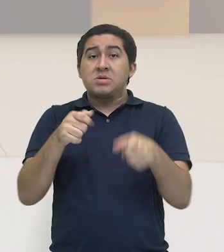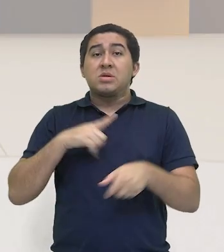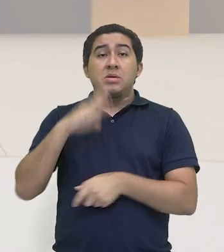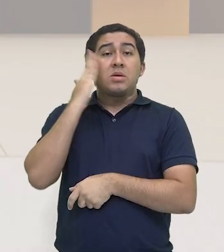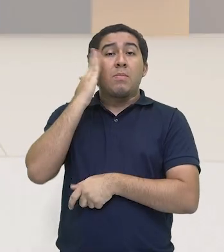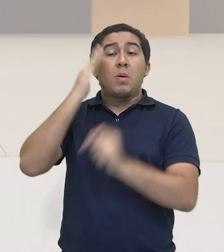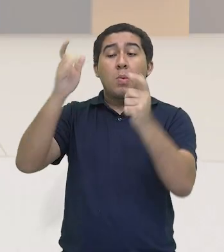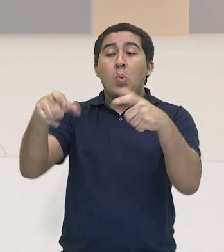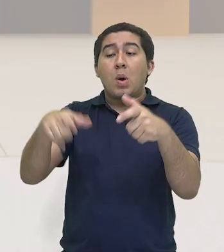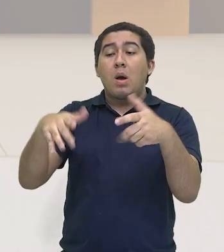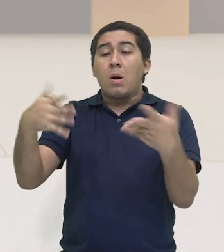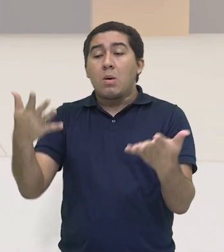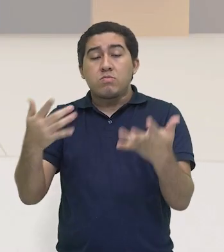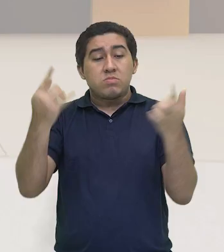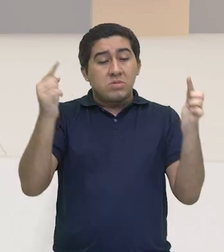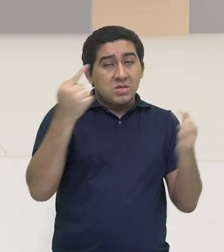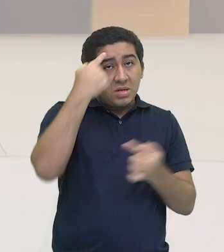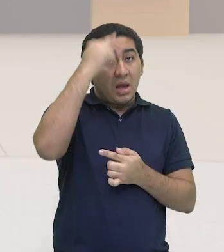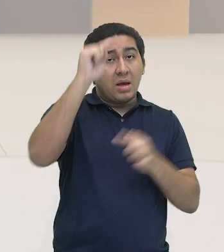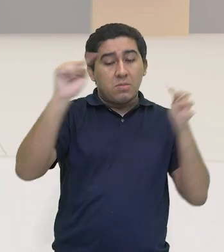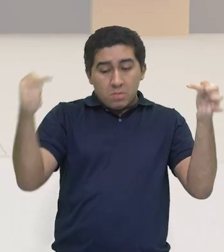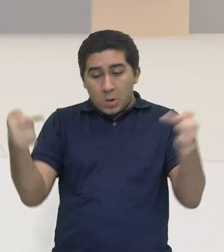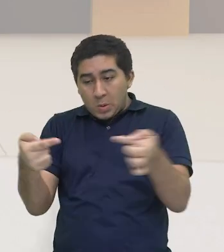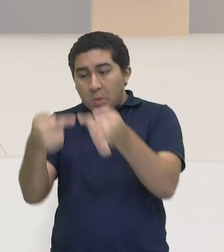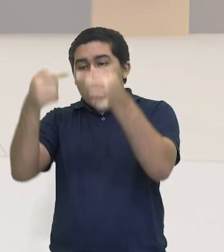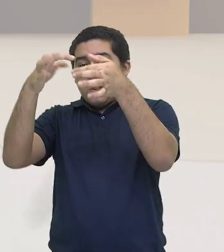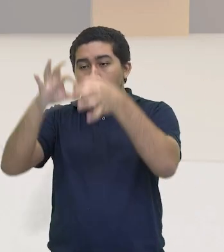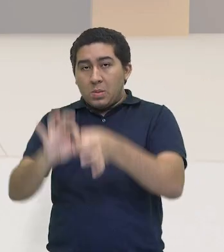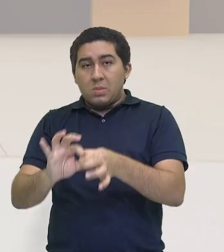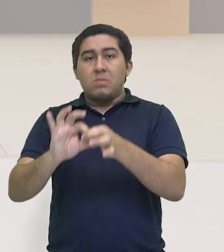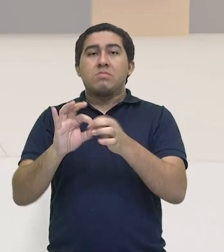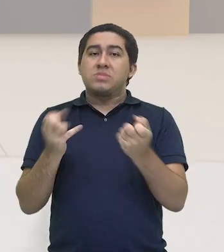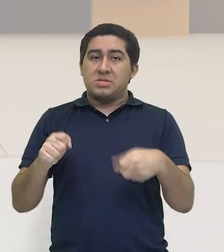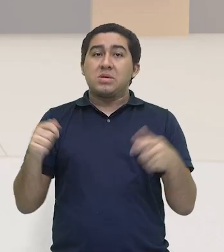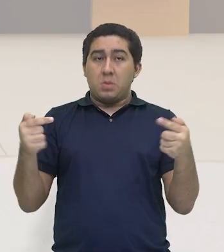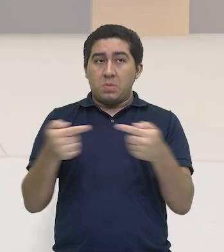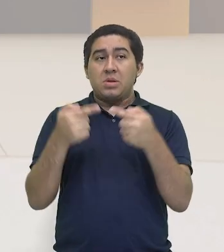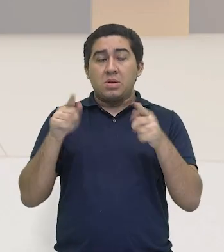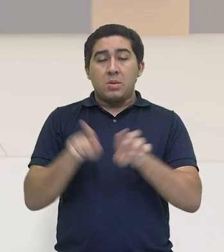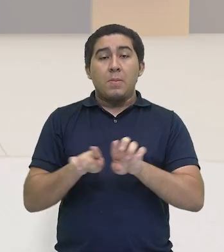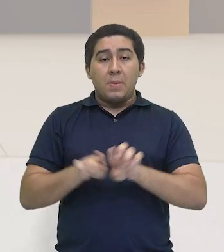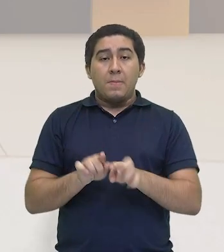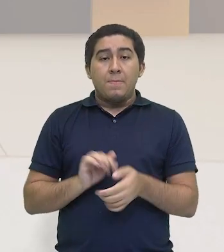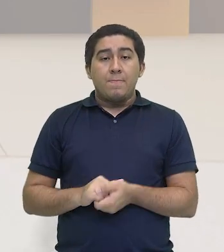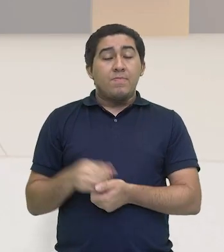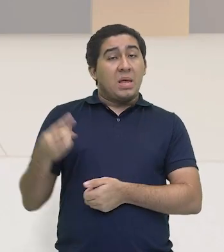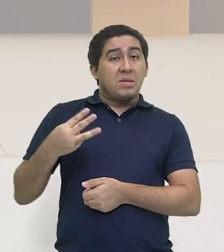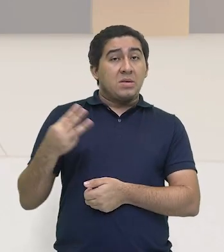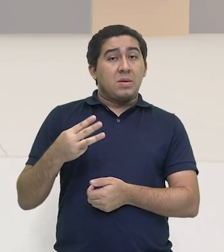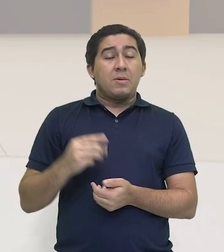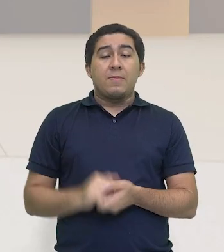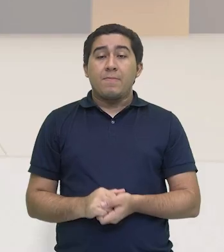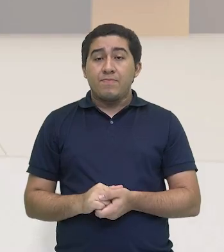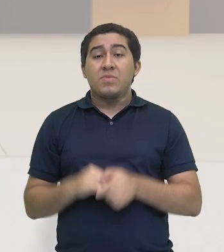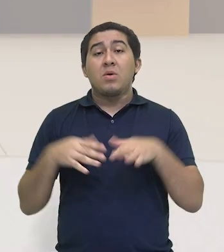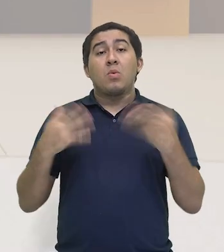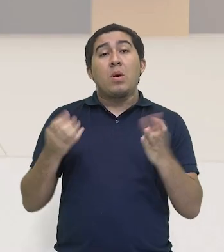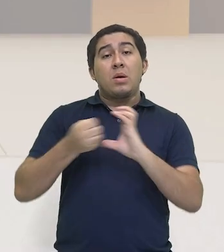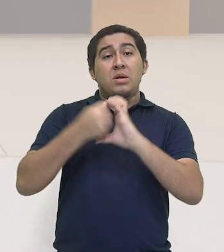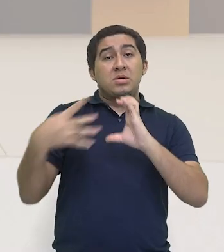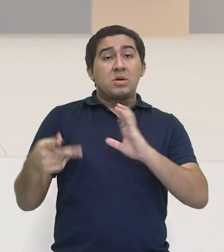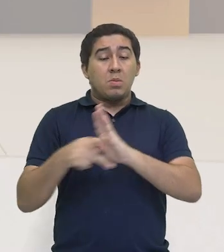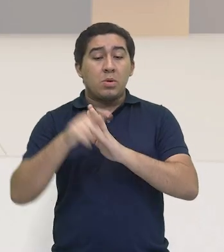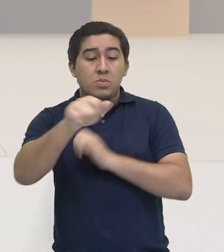com tal ideia? Tudo isso precisa ser pensado no momento da pesquisa. A terceira pergunta, quais elementos participarão da